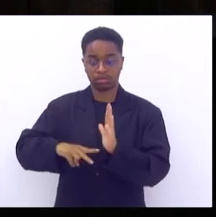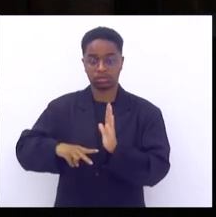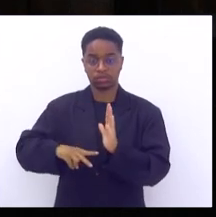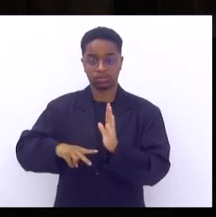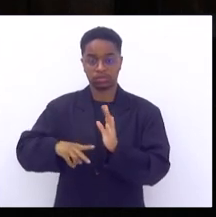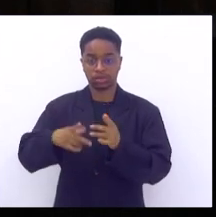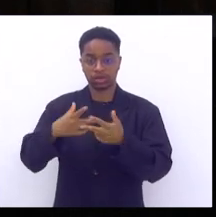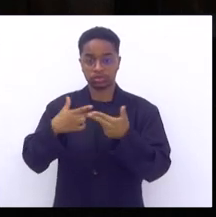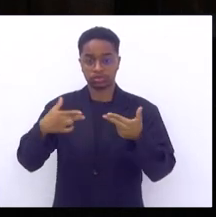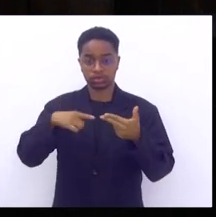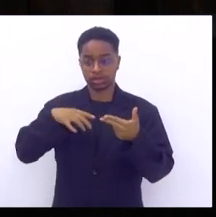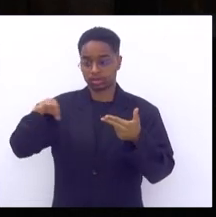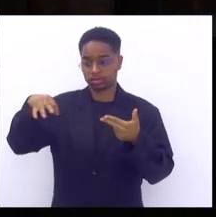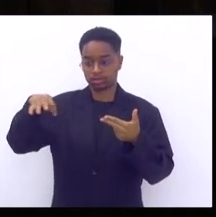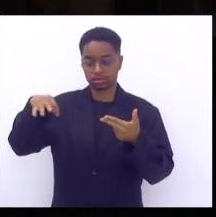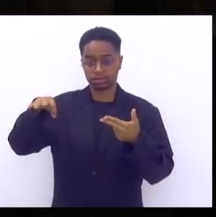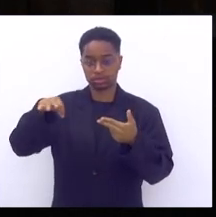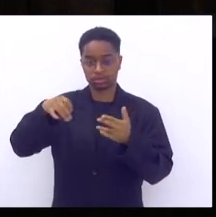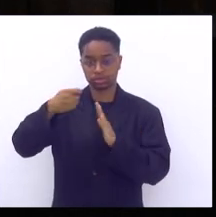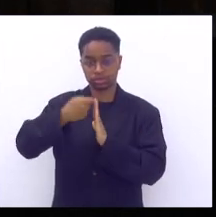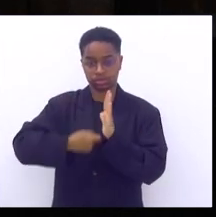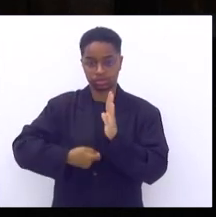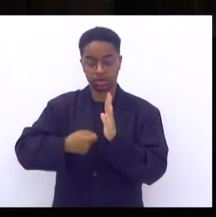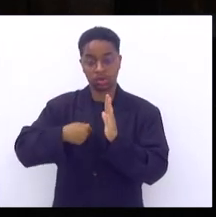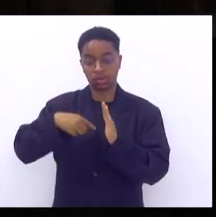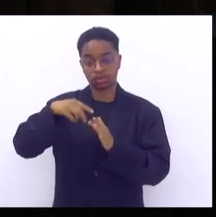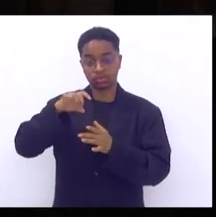está escrito.